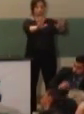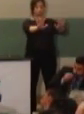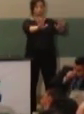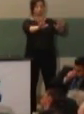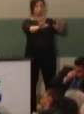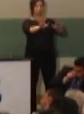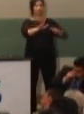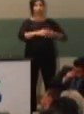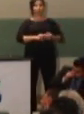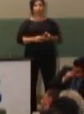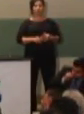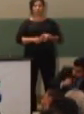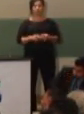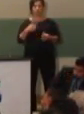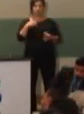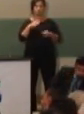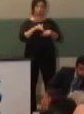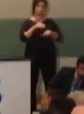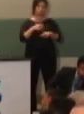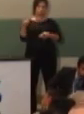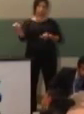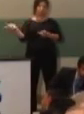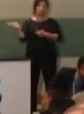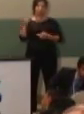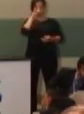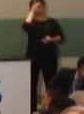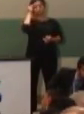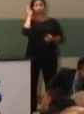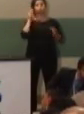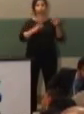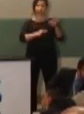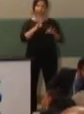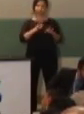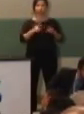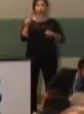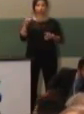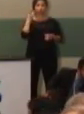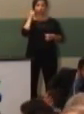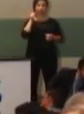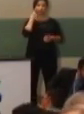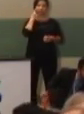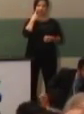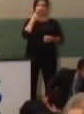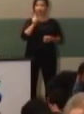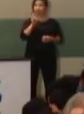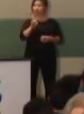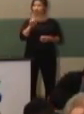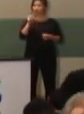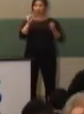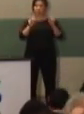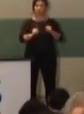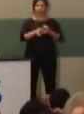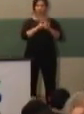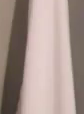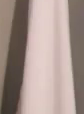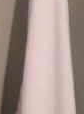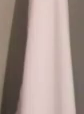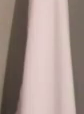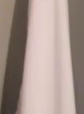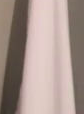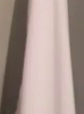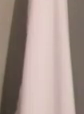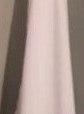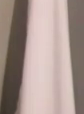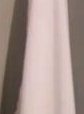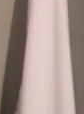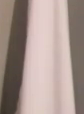Plateia, por favor. Eu vou chamar o nosso especialista jurídico para vir aqui na frente de vocês para dar o parecer. 1 minuto, por